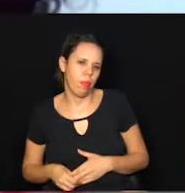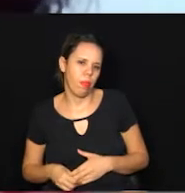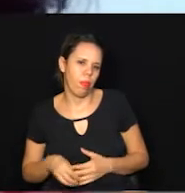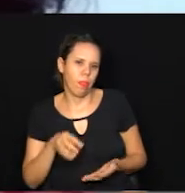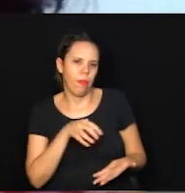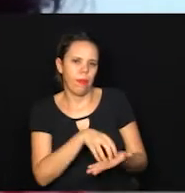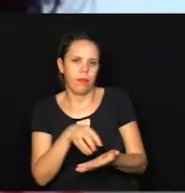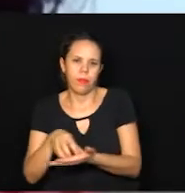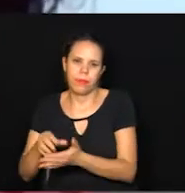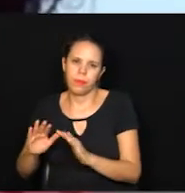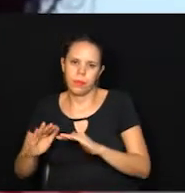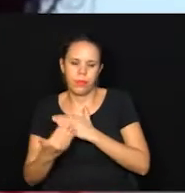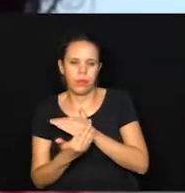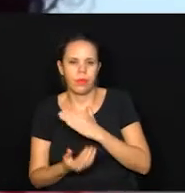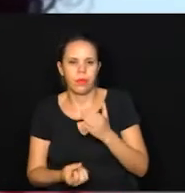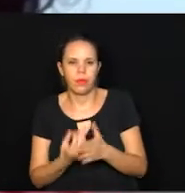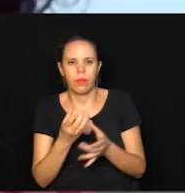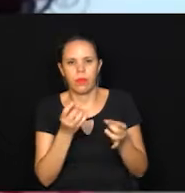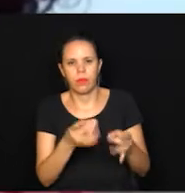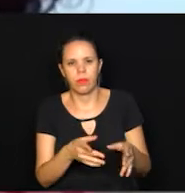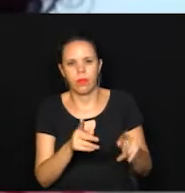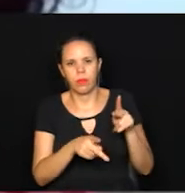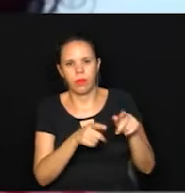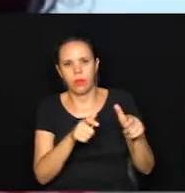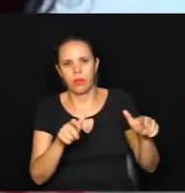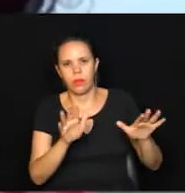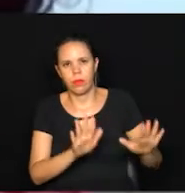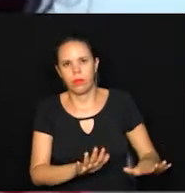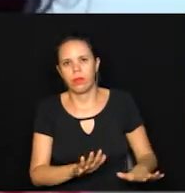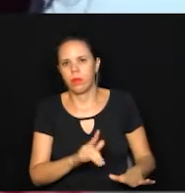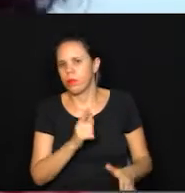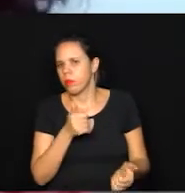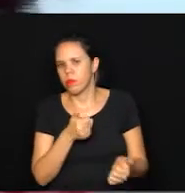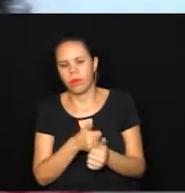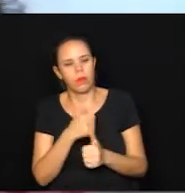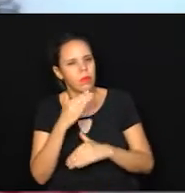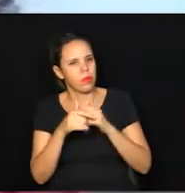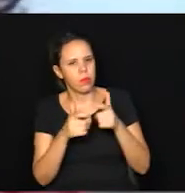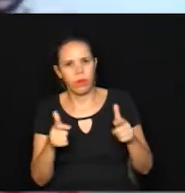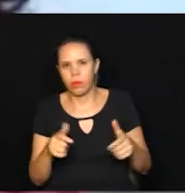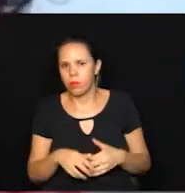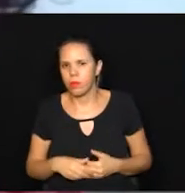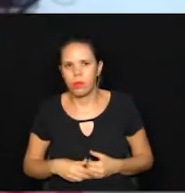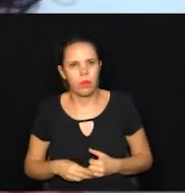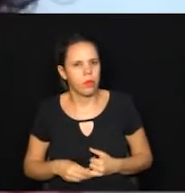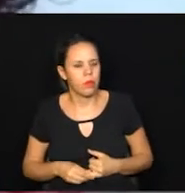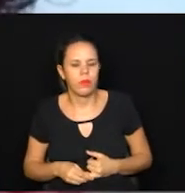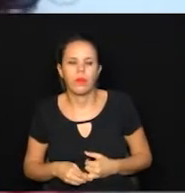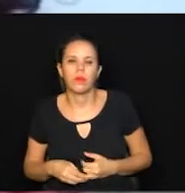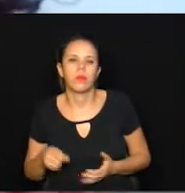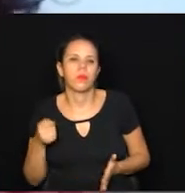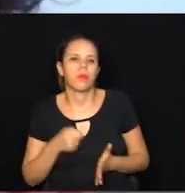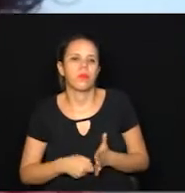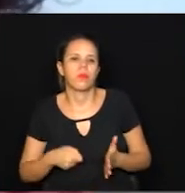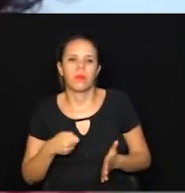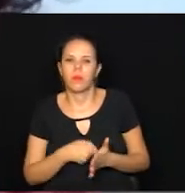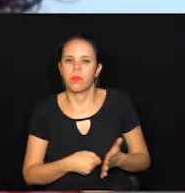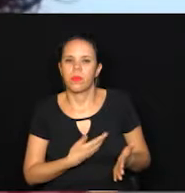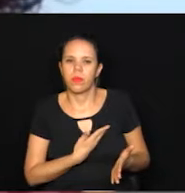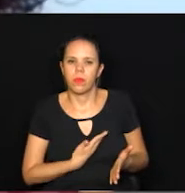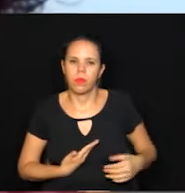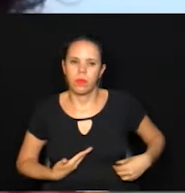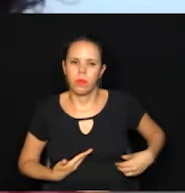núcleos residenciais, né? Jogou a população lá, mas não acompanhou isso com políticas públicas, com